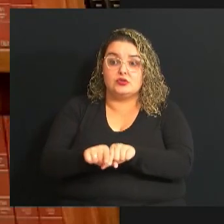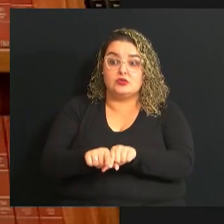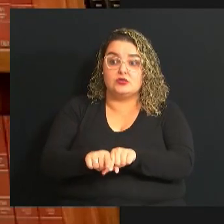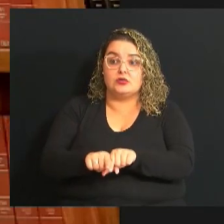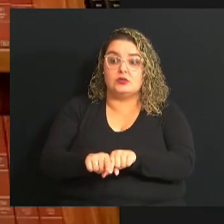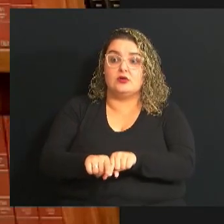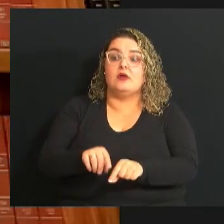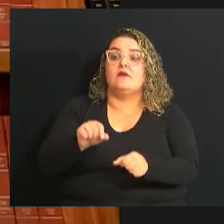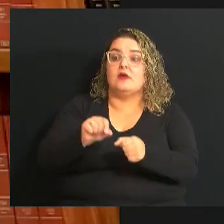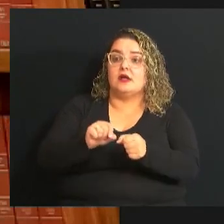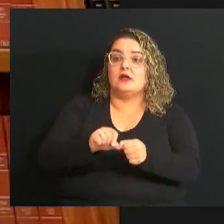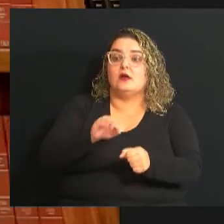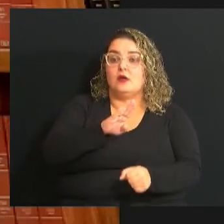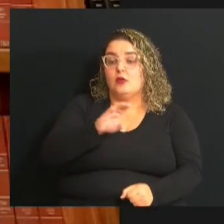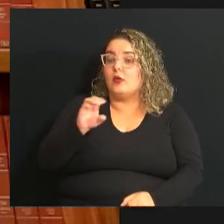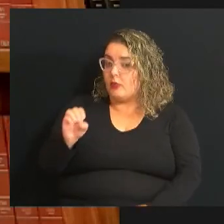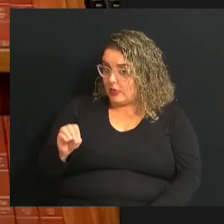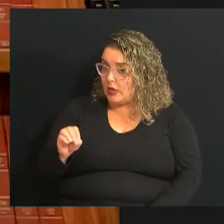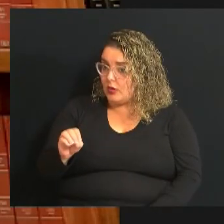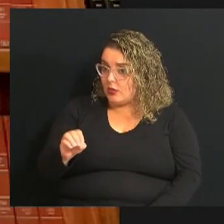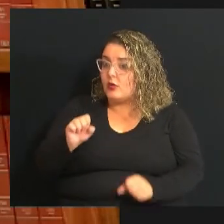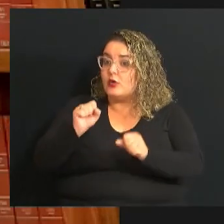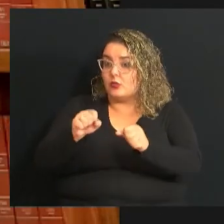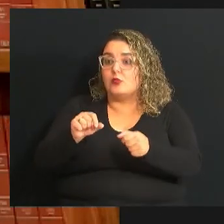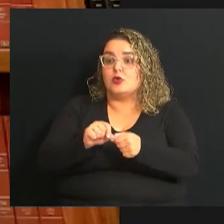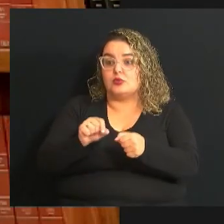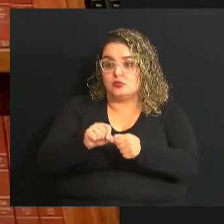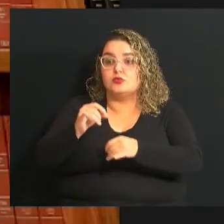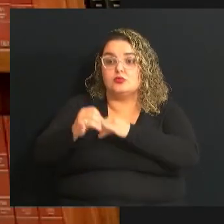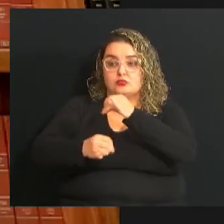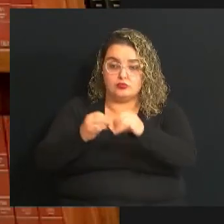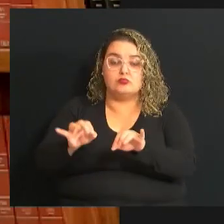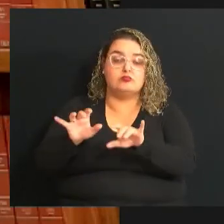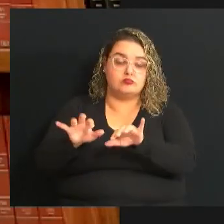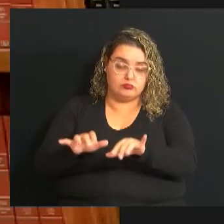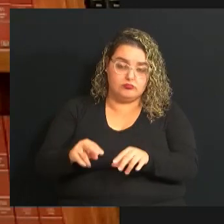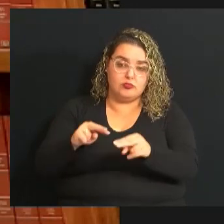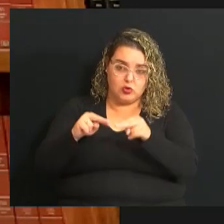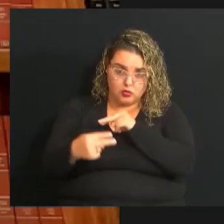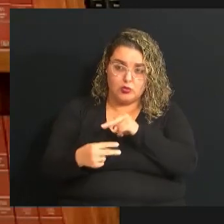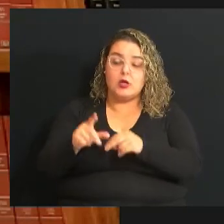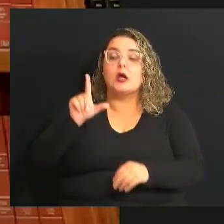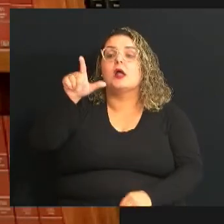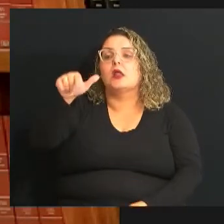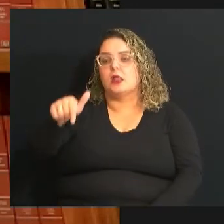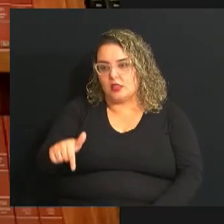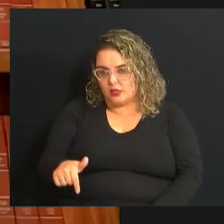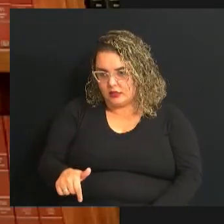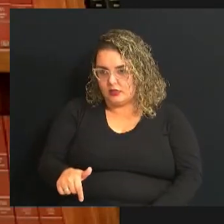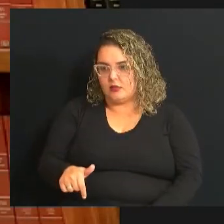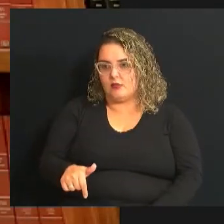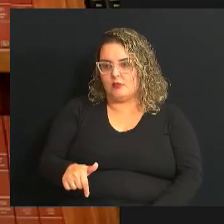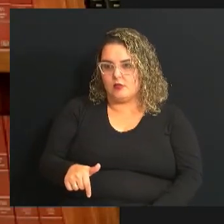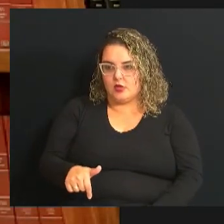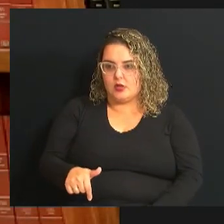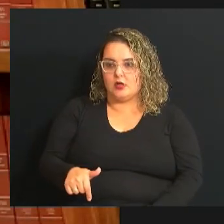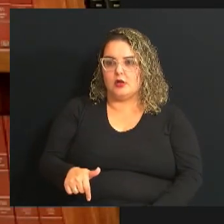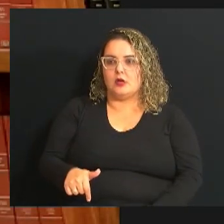Câmara Notícia, então não vai perder, viu? E agora, o meu recado é para você que já está aí se organizando, já